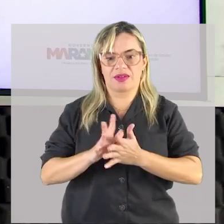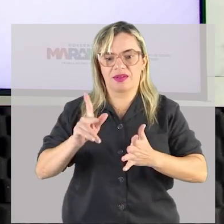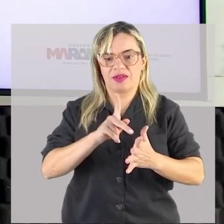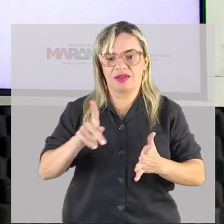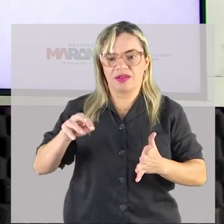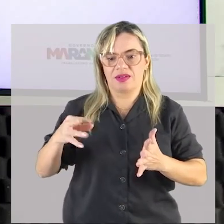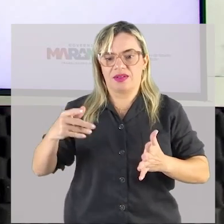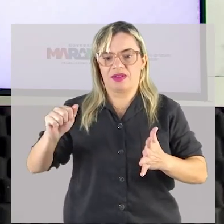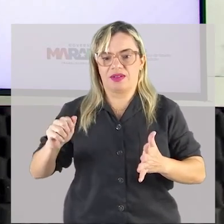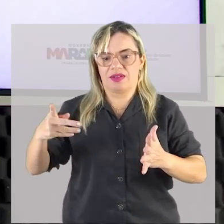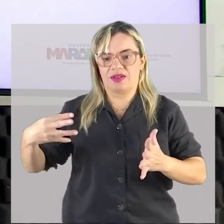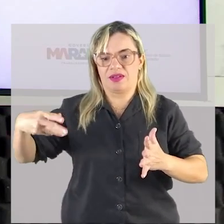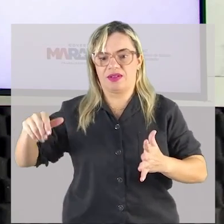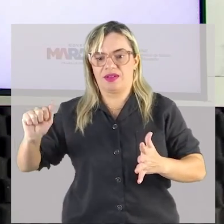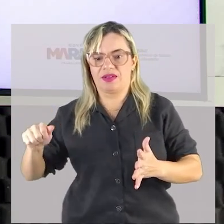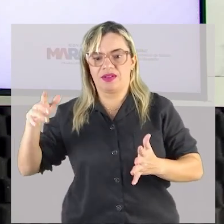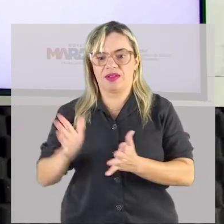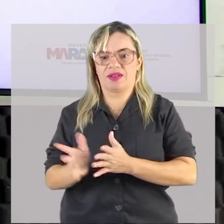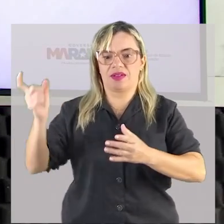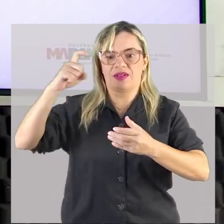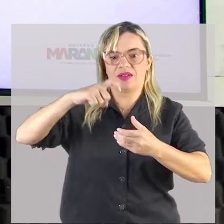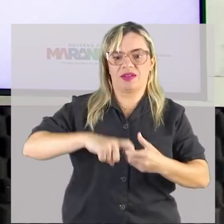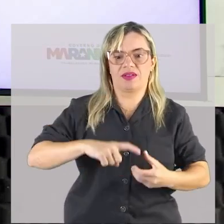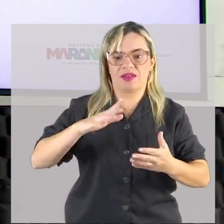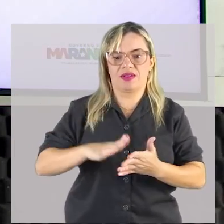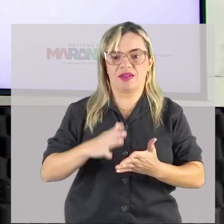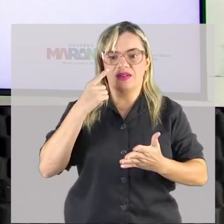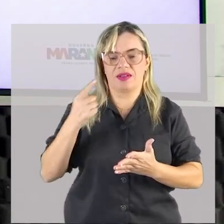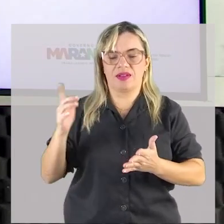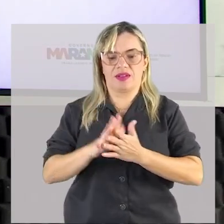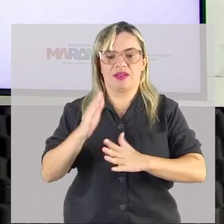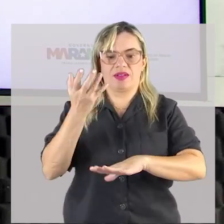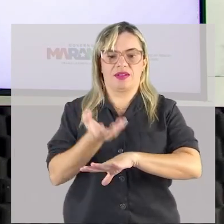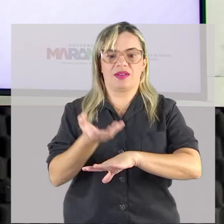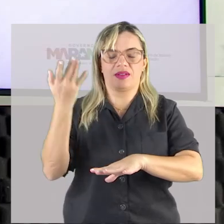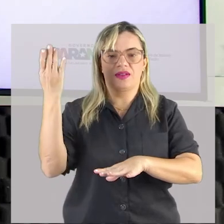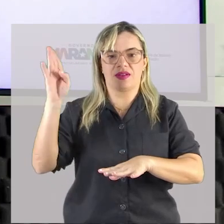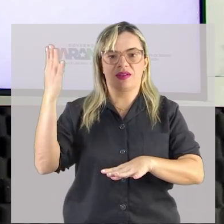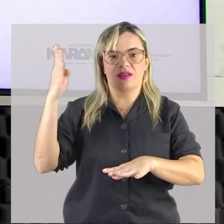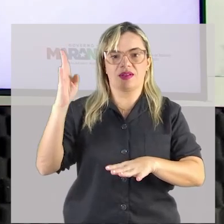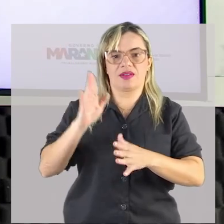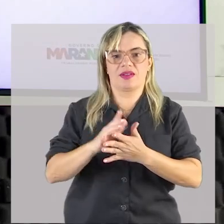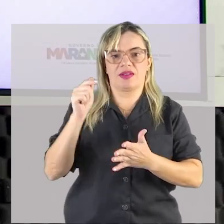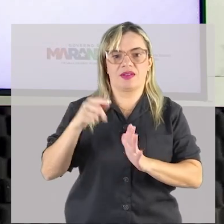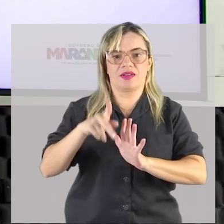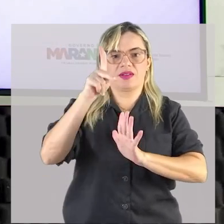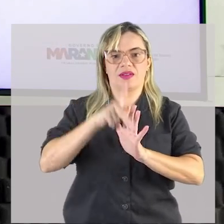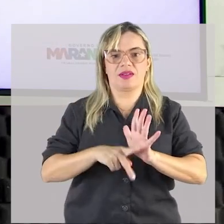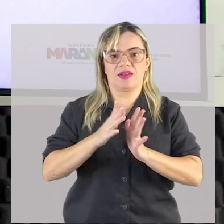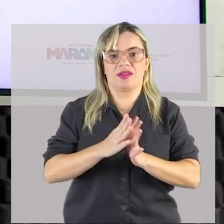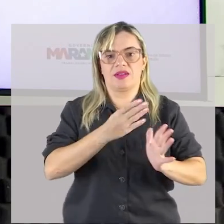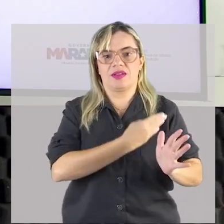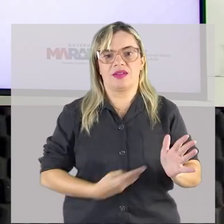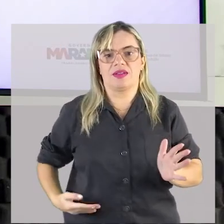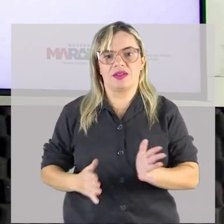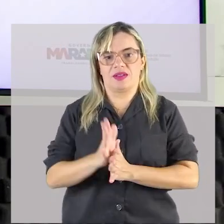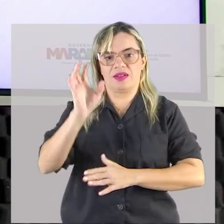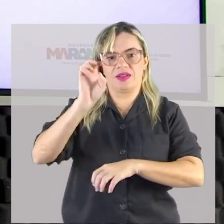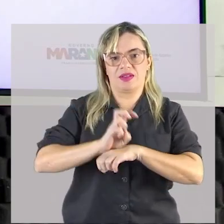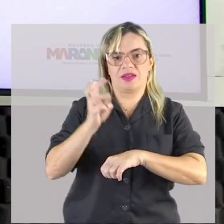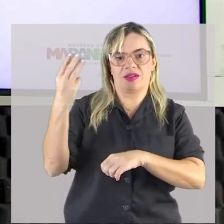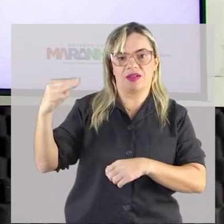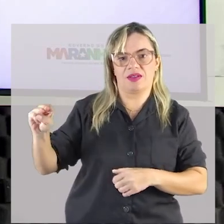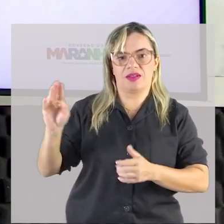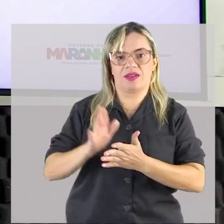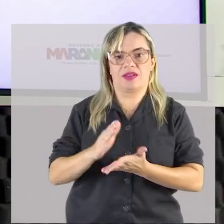professora Elida Bogé, mais uma vez aqui de volta com vocês, professora de Biologia, né? Aqui nesse projeto do Governo do Estado do Maranhão,